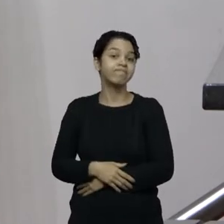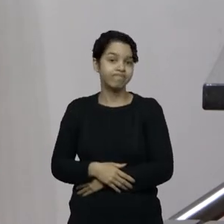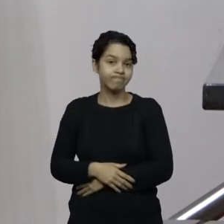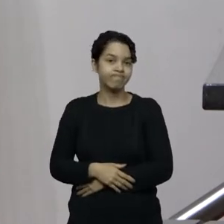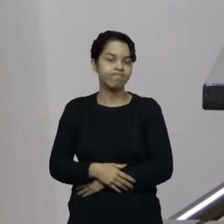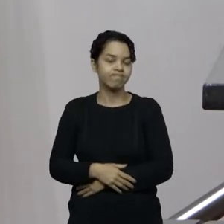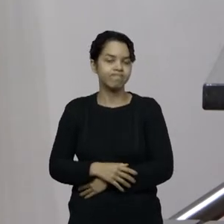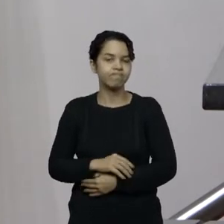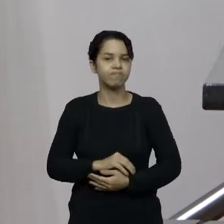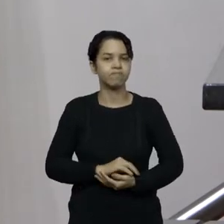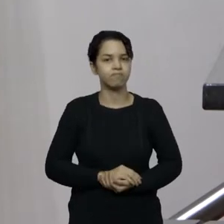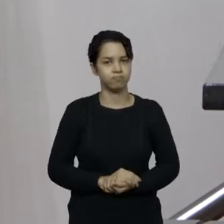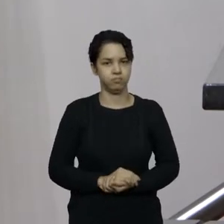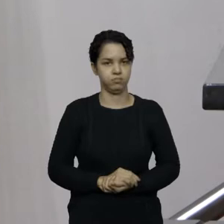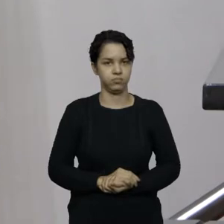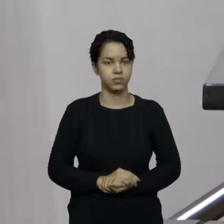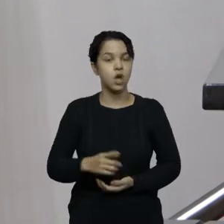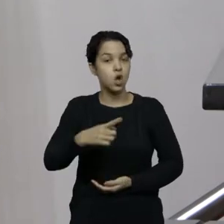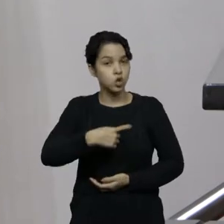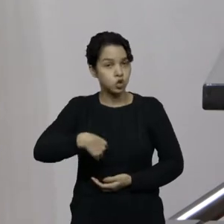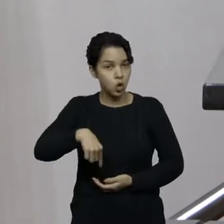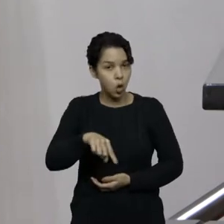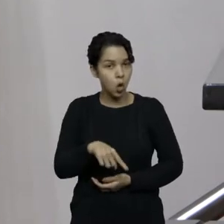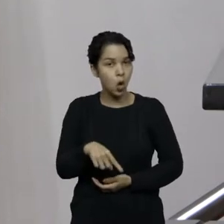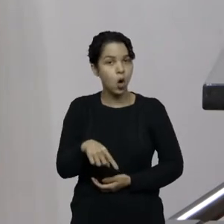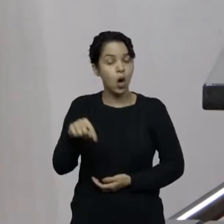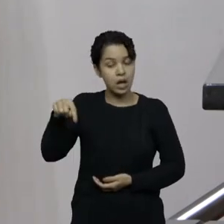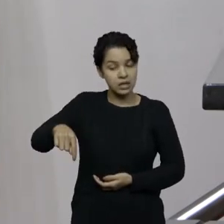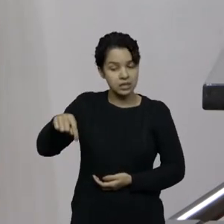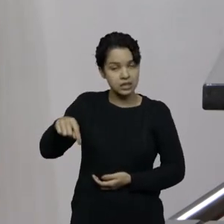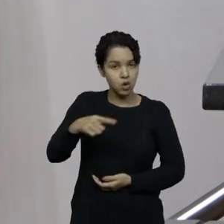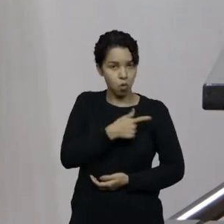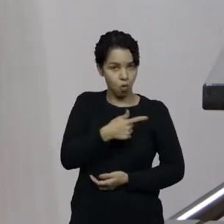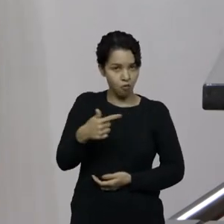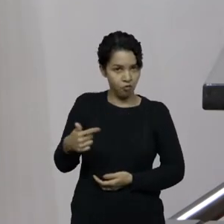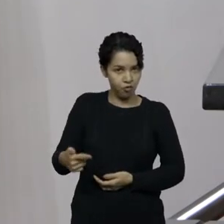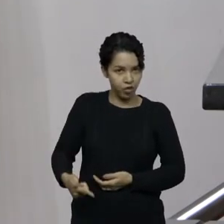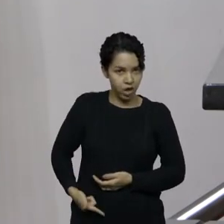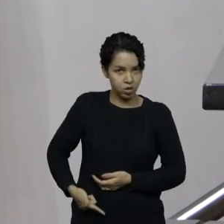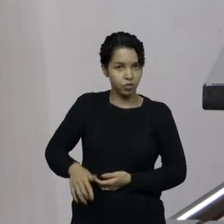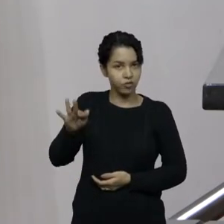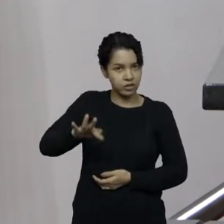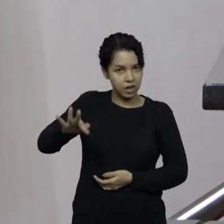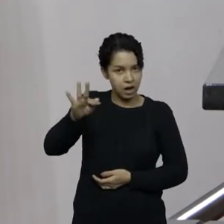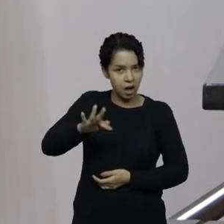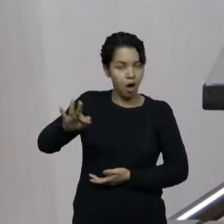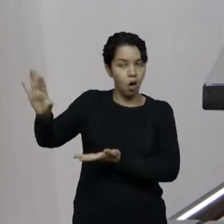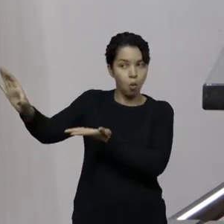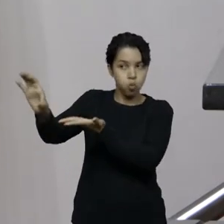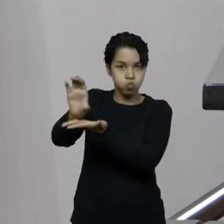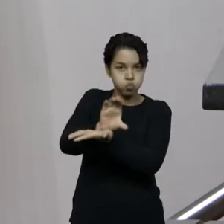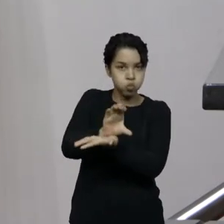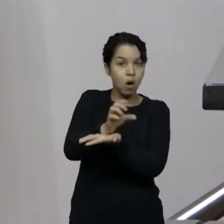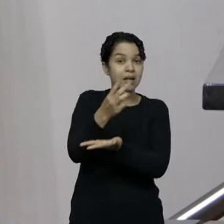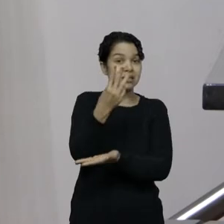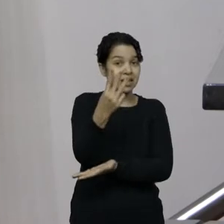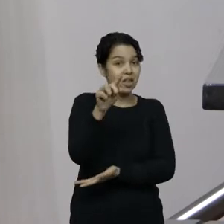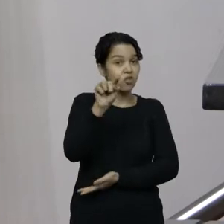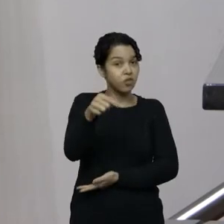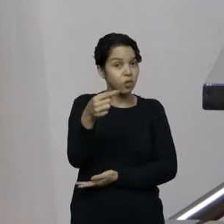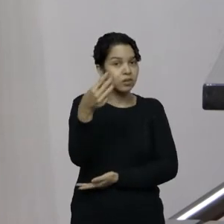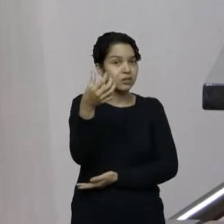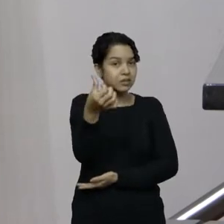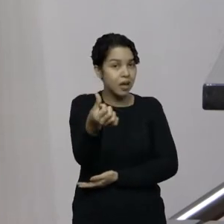nós tivemos do governo do estado do Governo da União o repasse de 6,3 milhões de reais